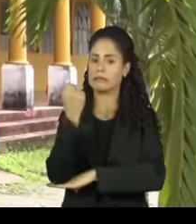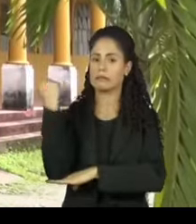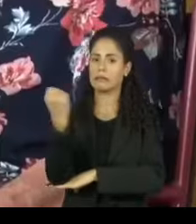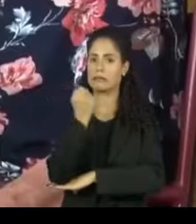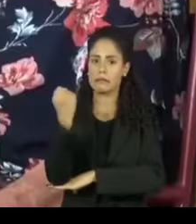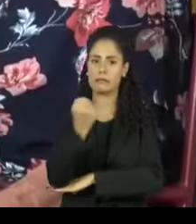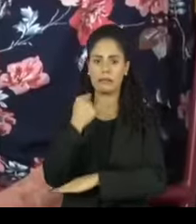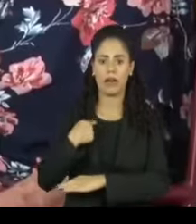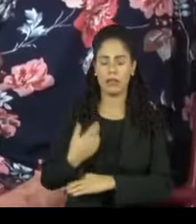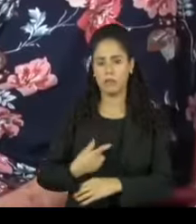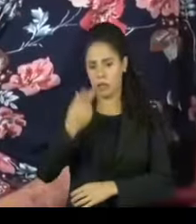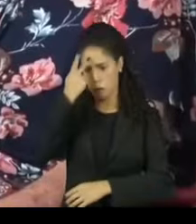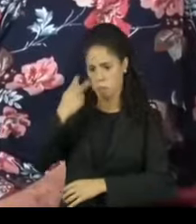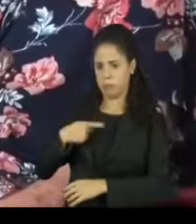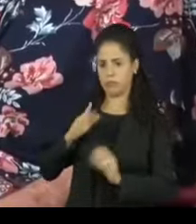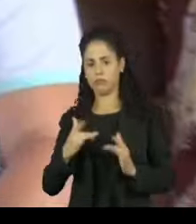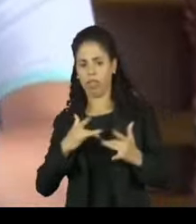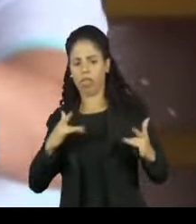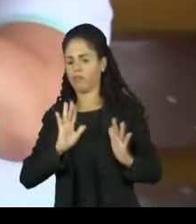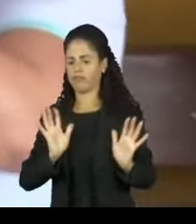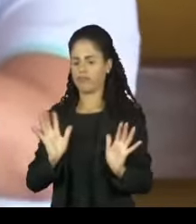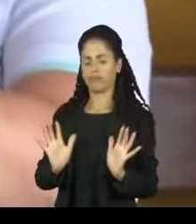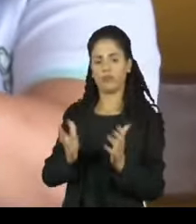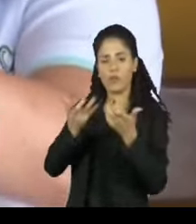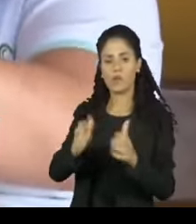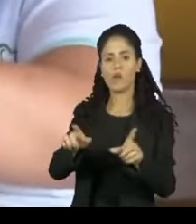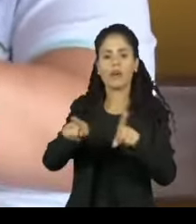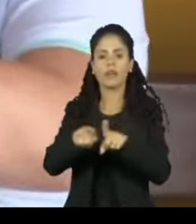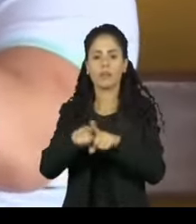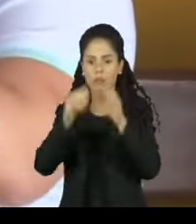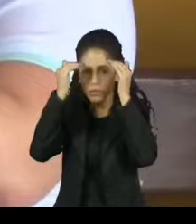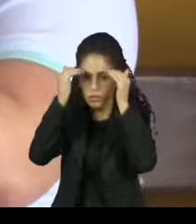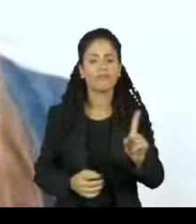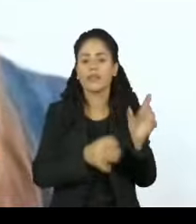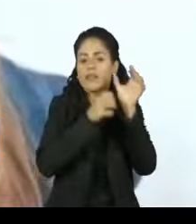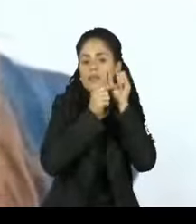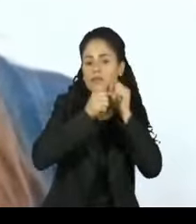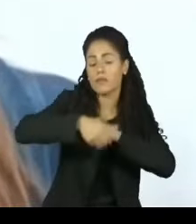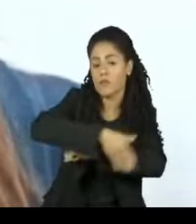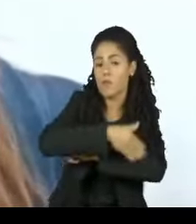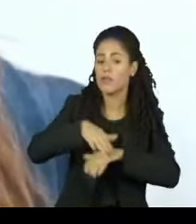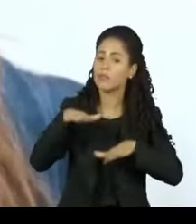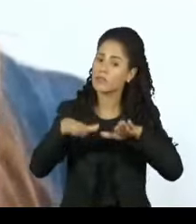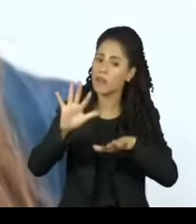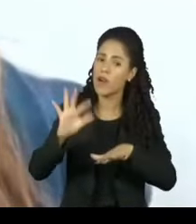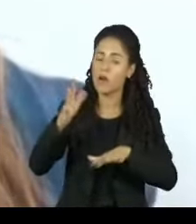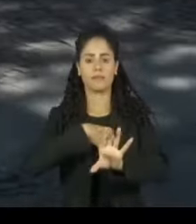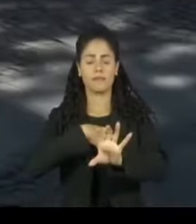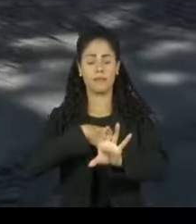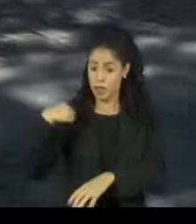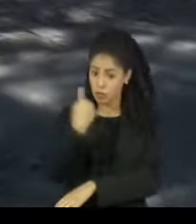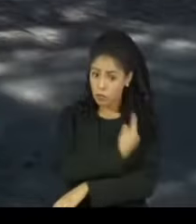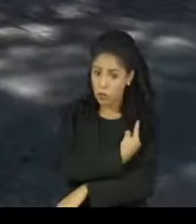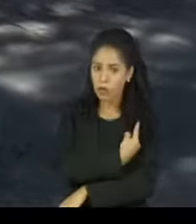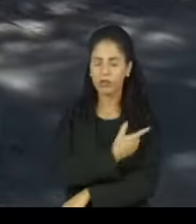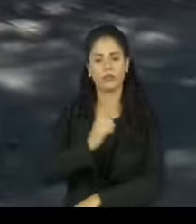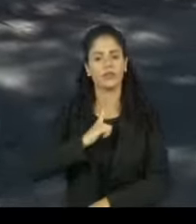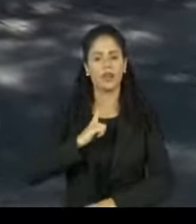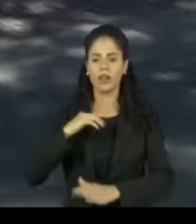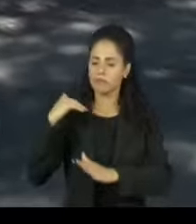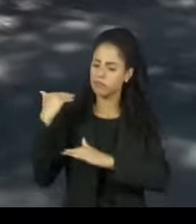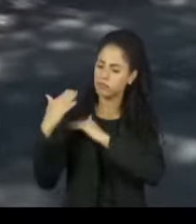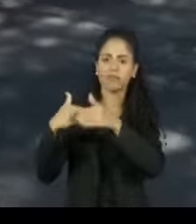individualismo que diminui a solidariedade e o respeito pelas pessoas mais velhas segundo essa psicóloga cabe a nós desenvolvermos